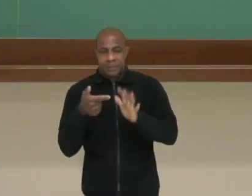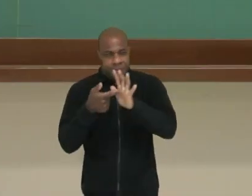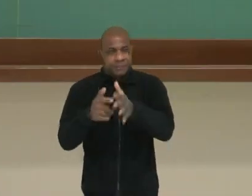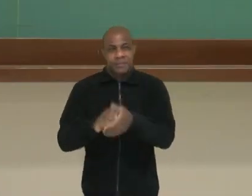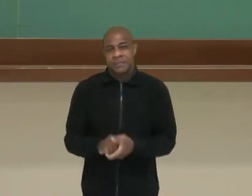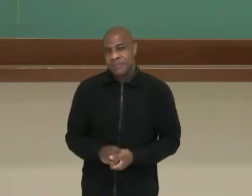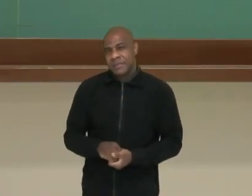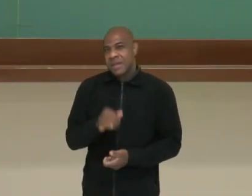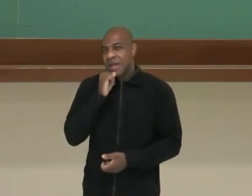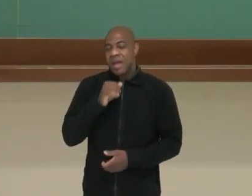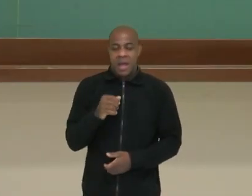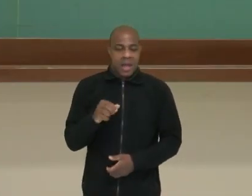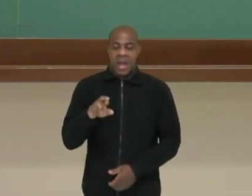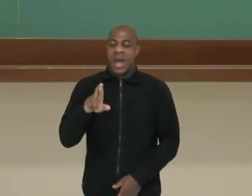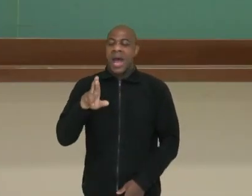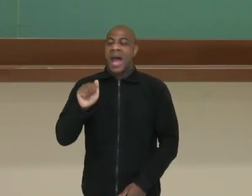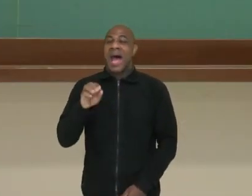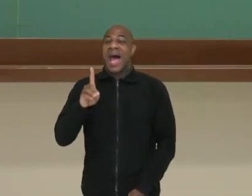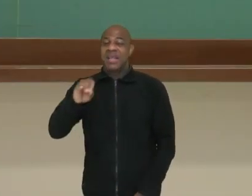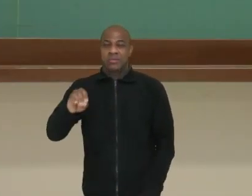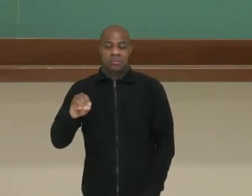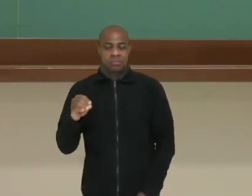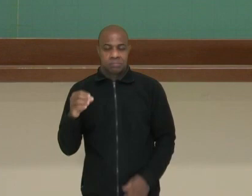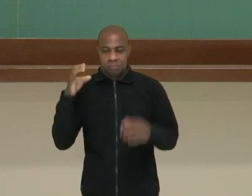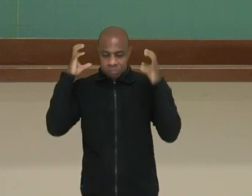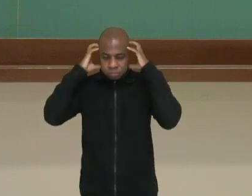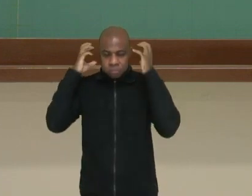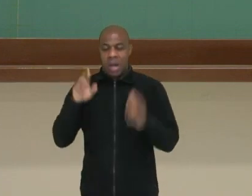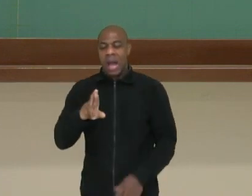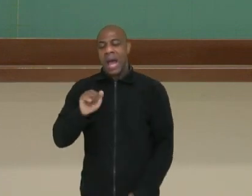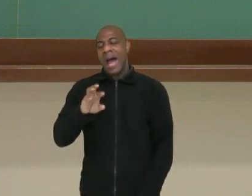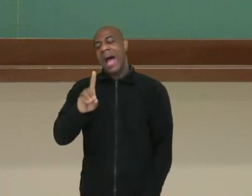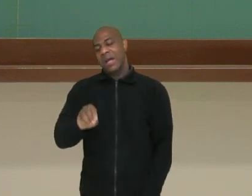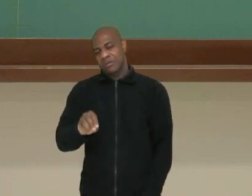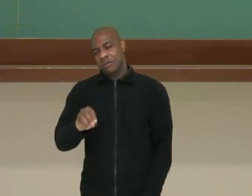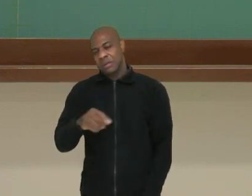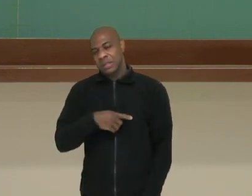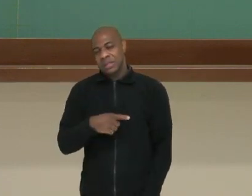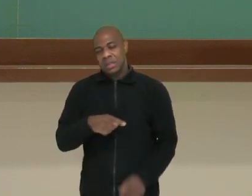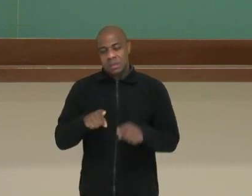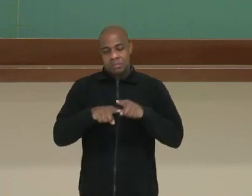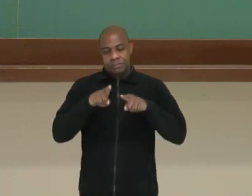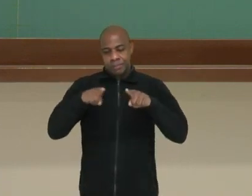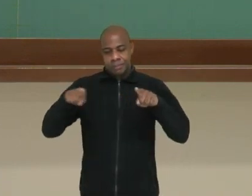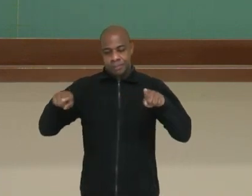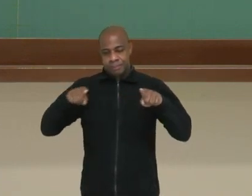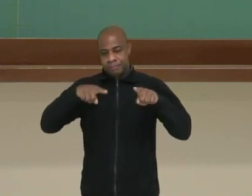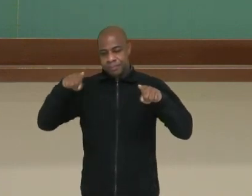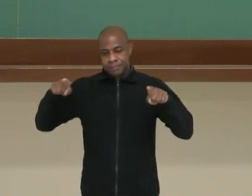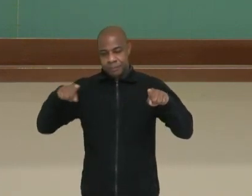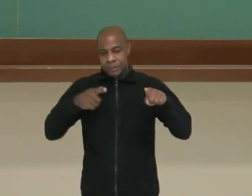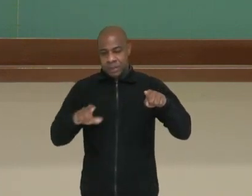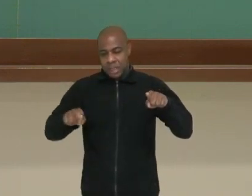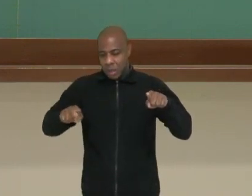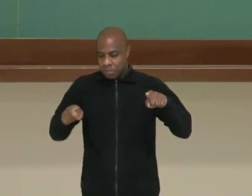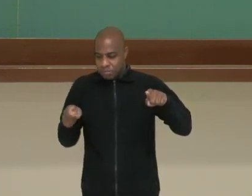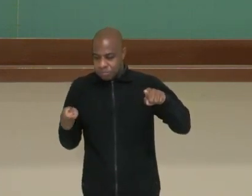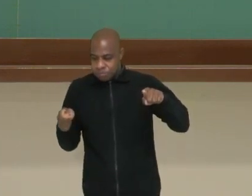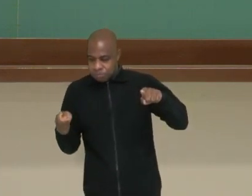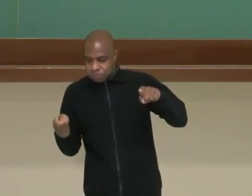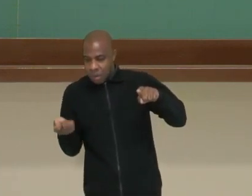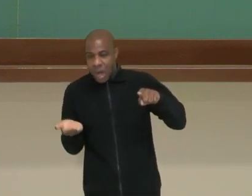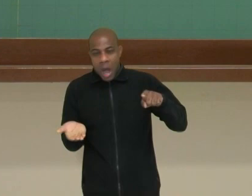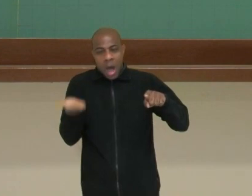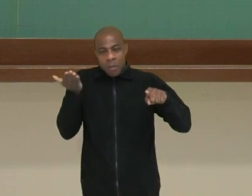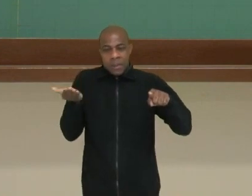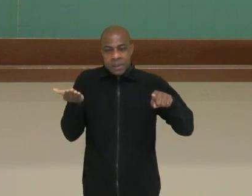lá a onda de rádio, ela tem... Pessoal, a onda de rádio, ela tem baixa frequência. Você aumenta a frequência, você passa a ter a